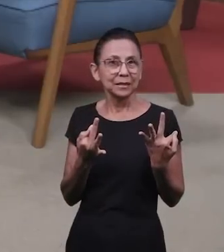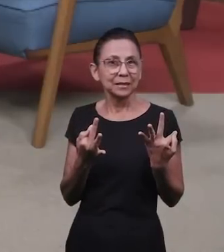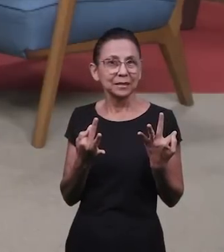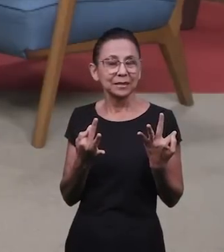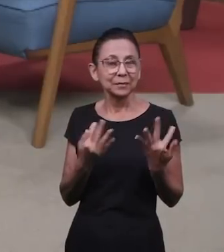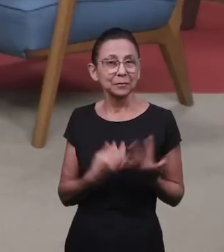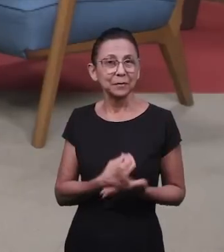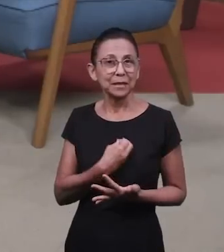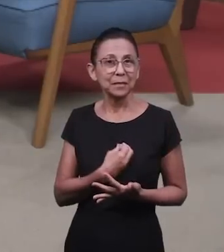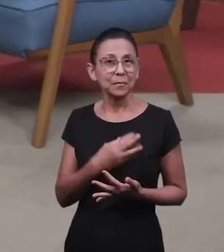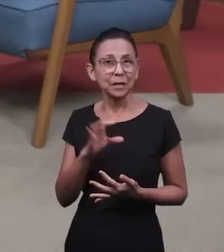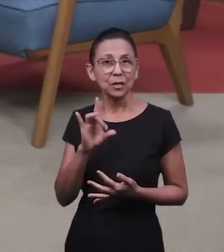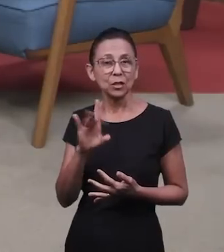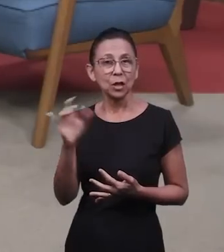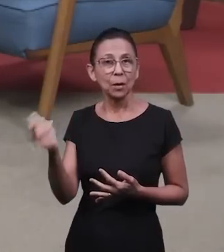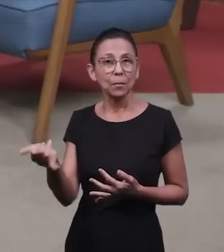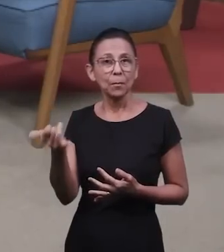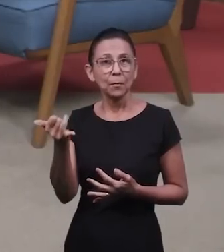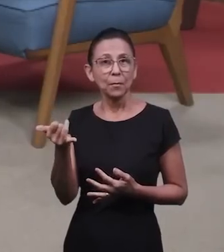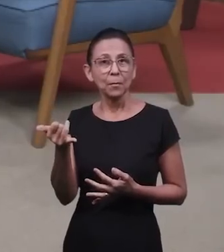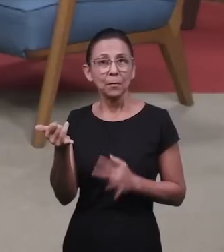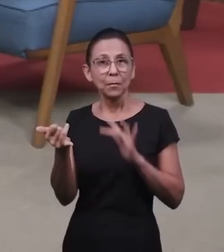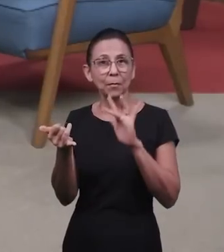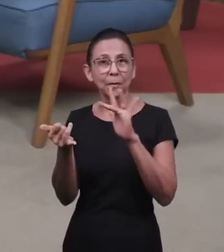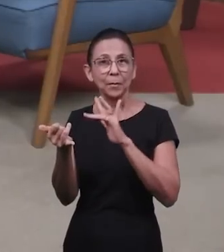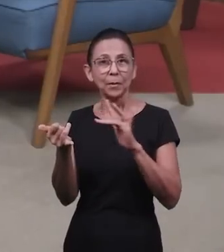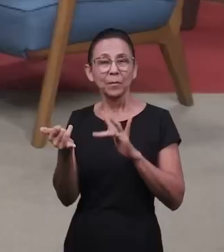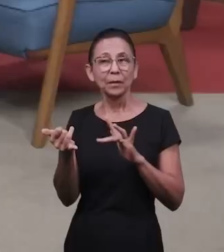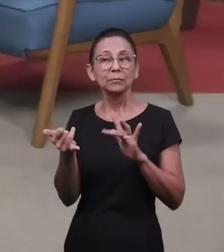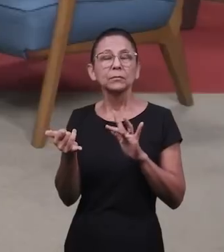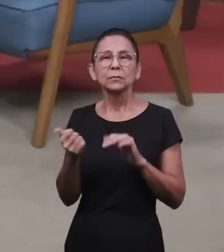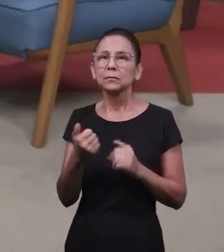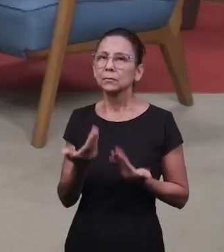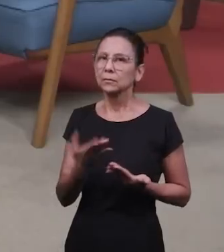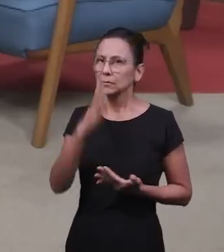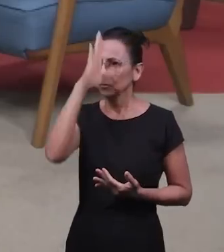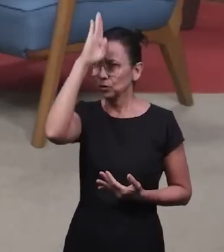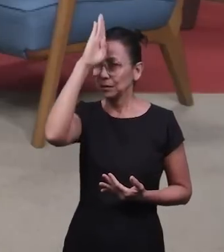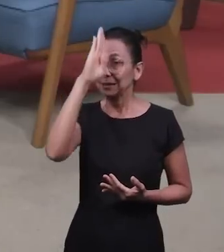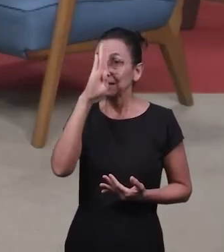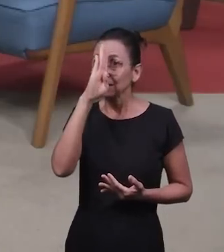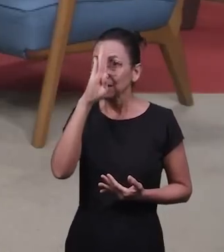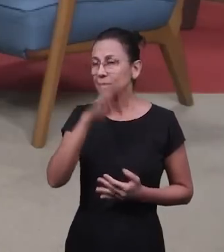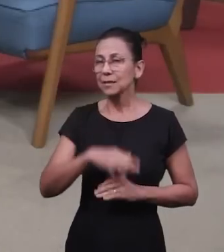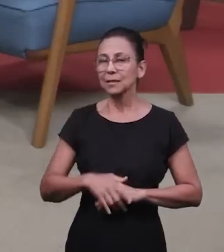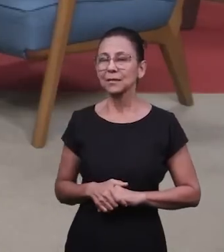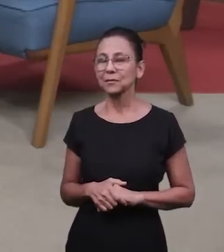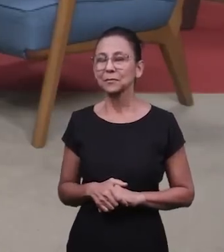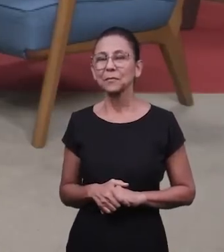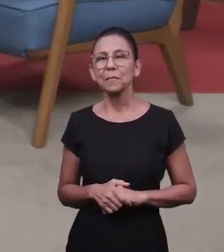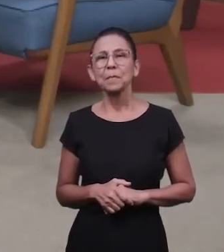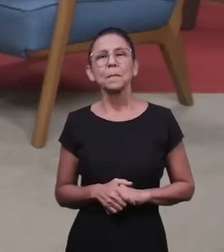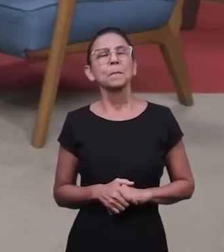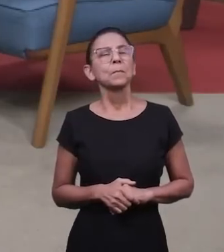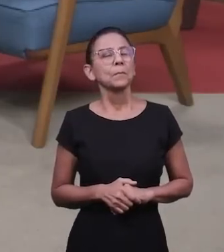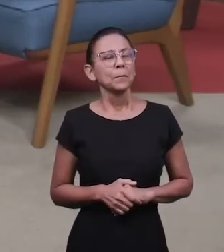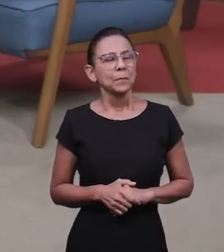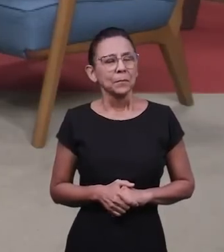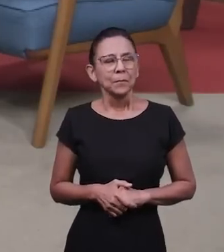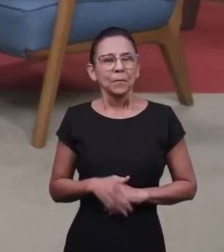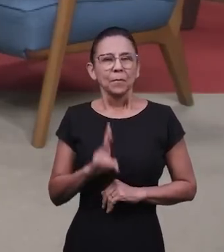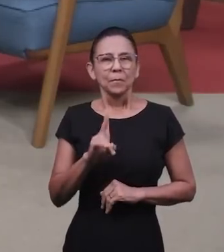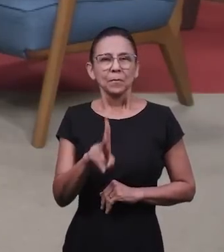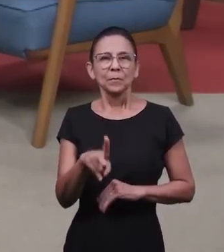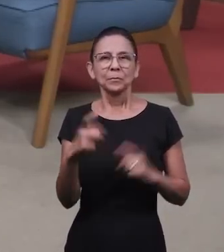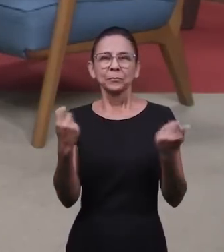Você apenas terá que fazer uma ligação. Essa ligação é gratuita, atenção, hein? E você pode fazer